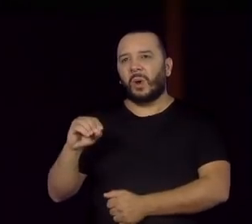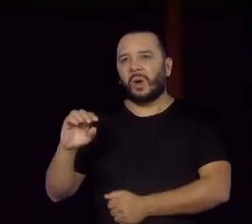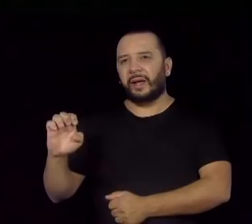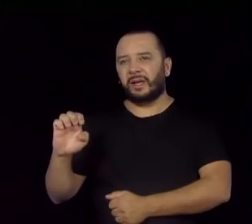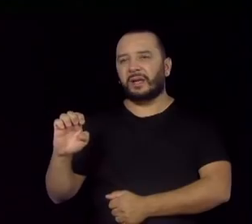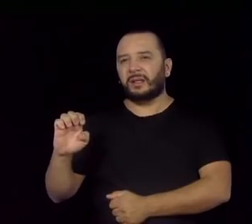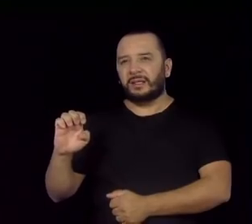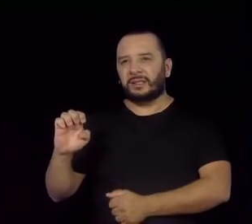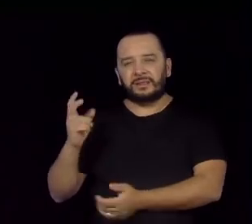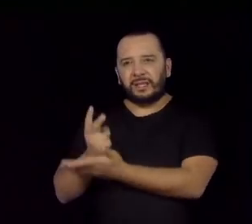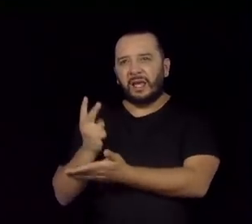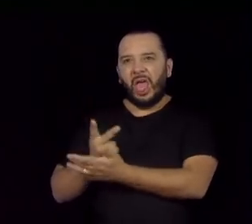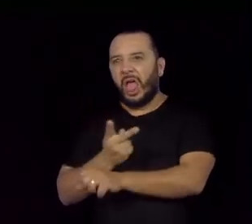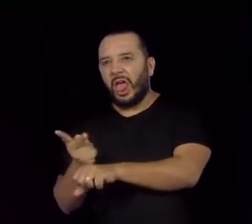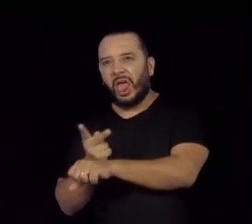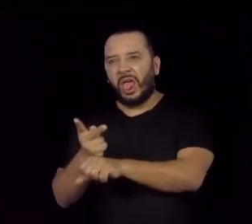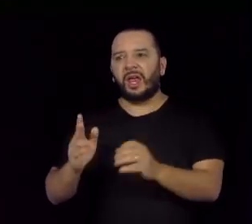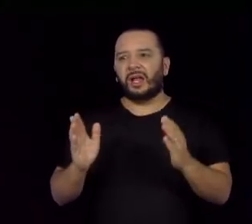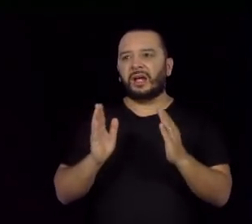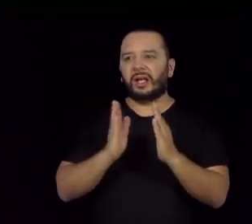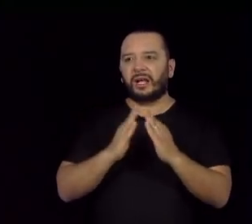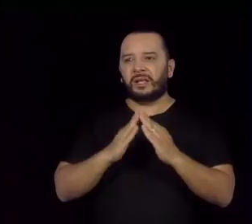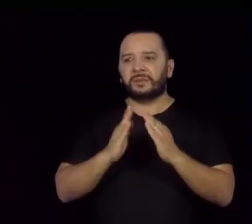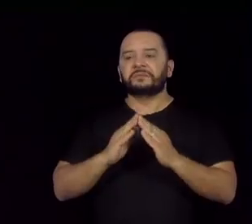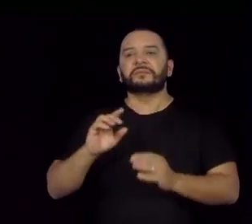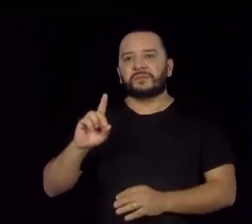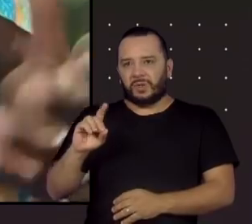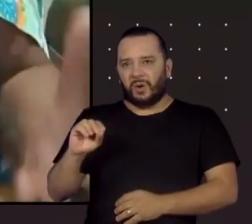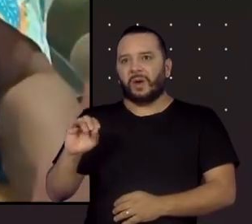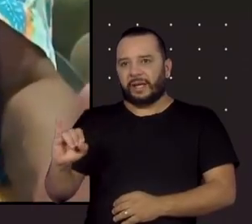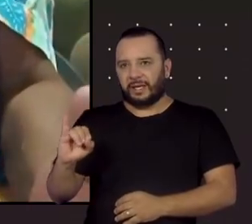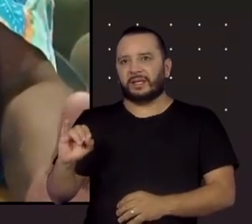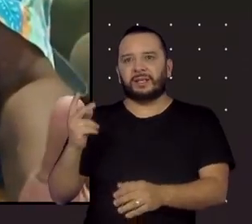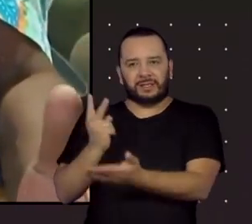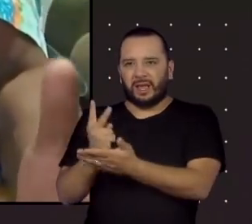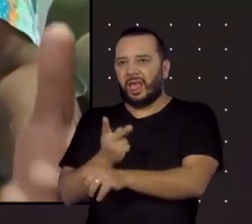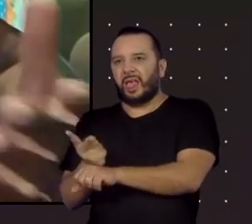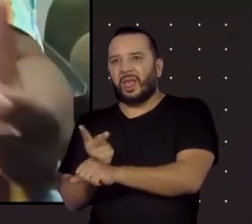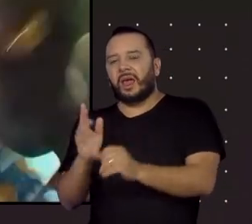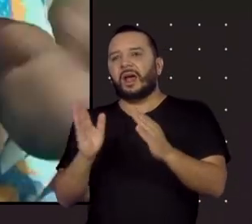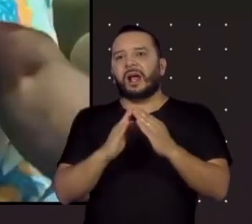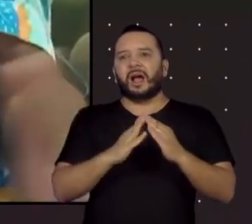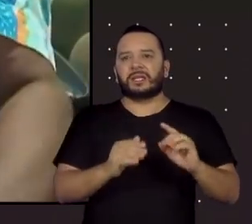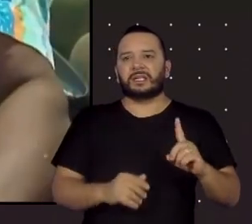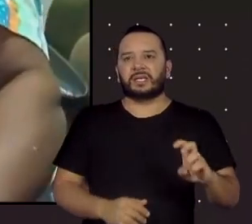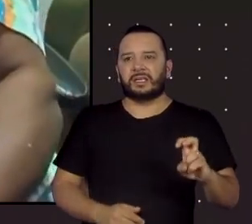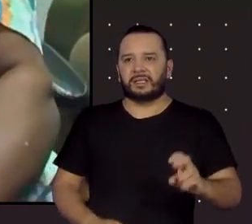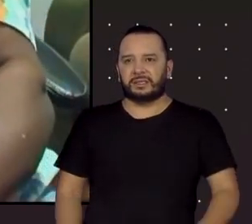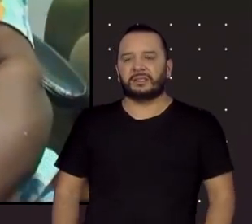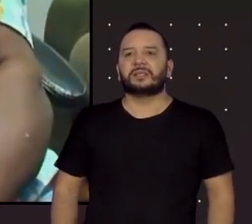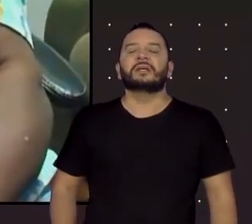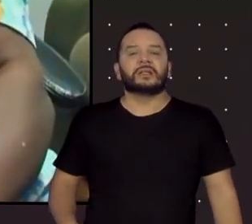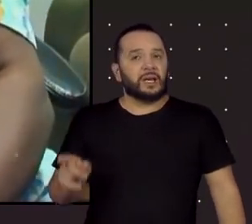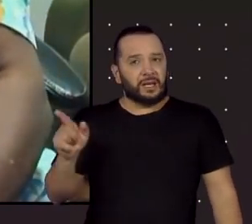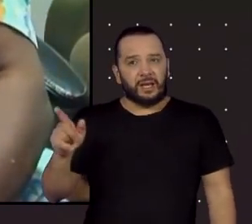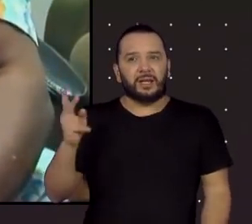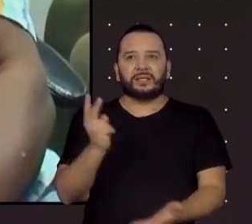E Elis, muito grata a Elis, não só por isso, ela sempre foi apoiadora da causa,